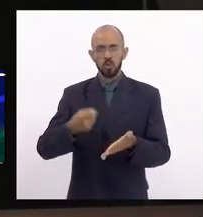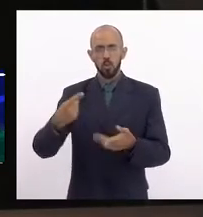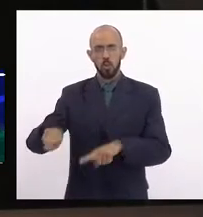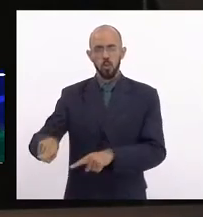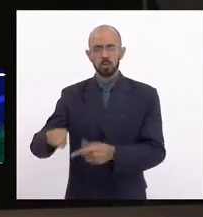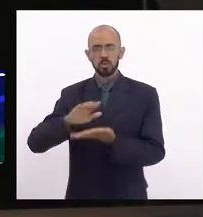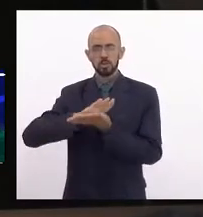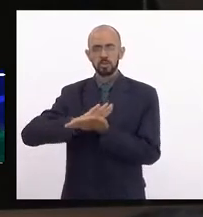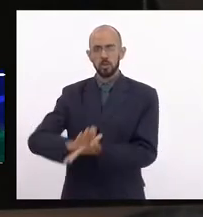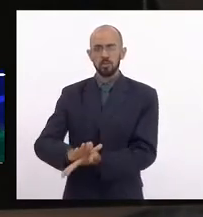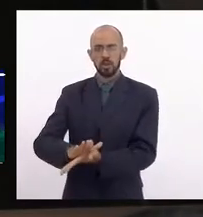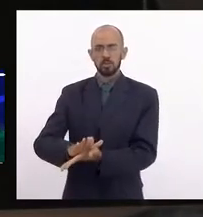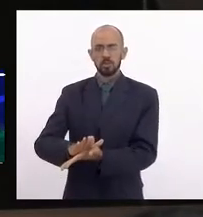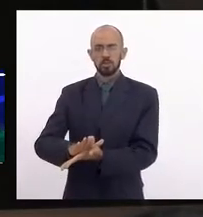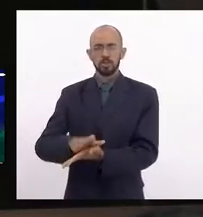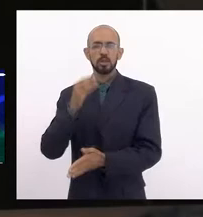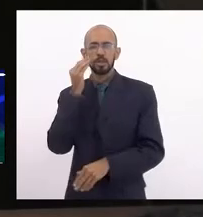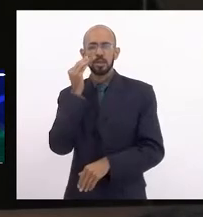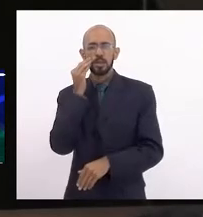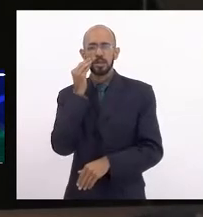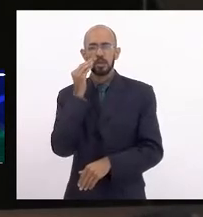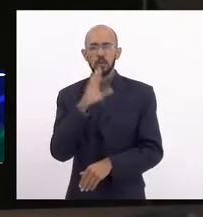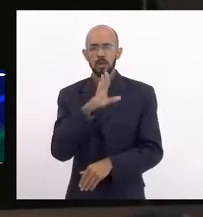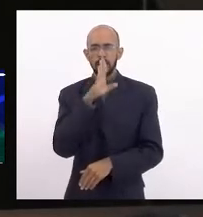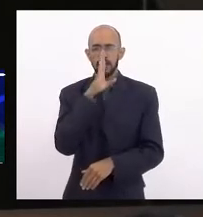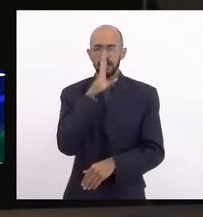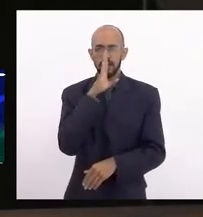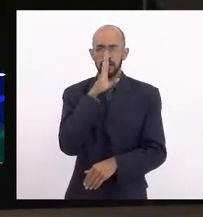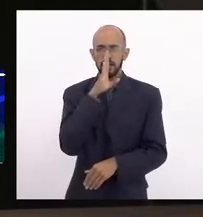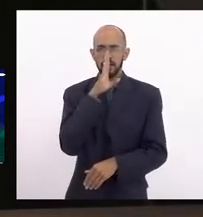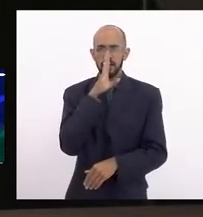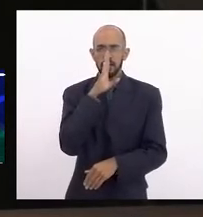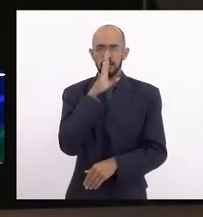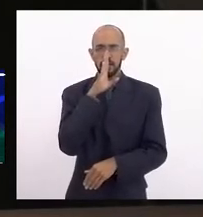Artes que tentam calar tentam tentam